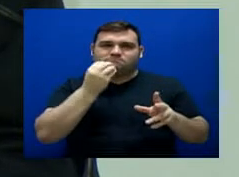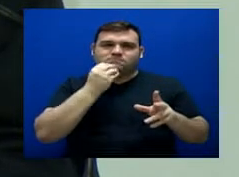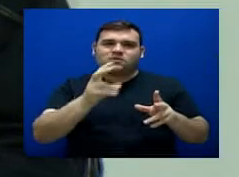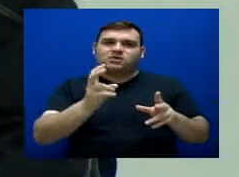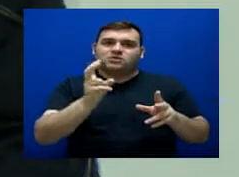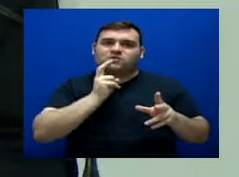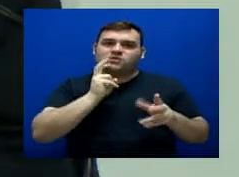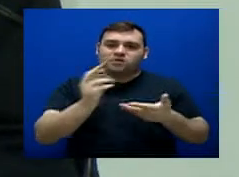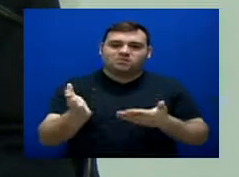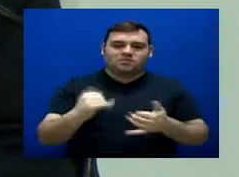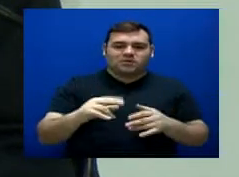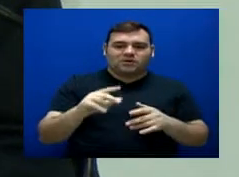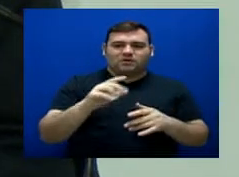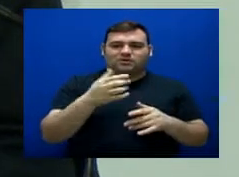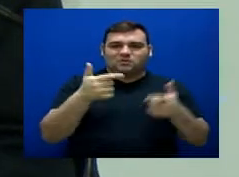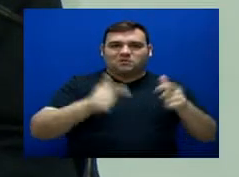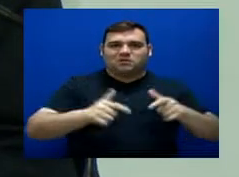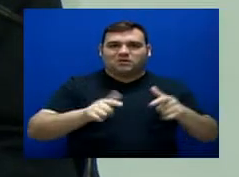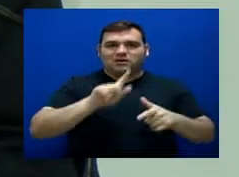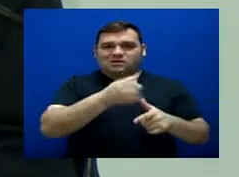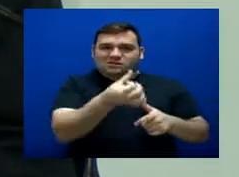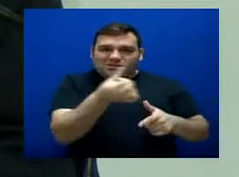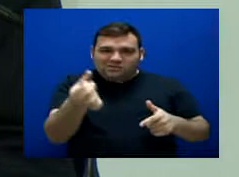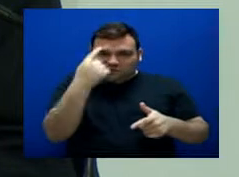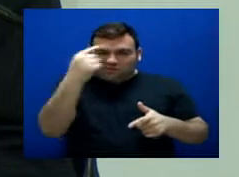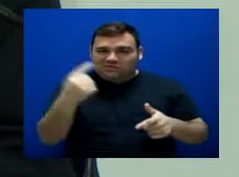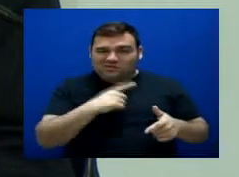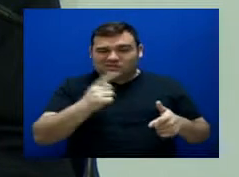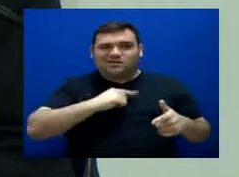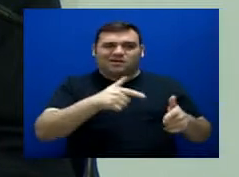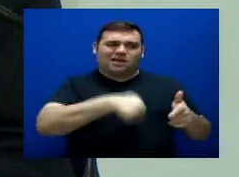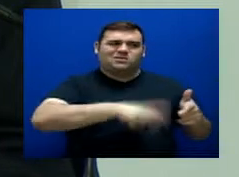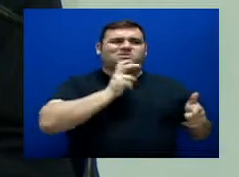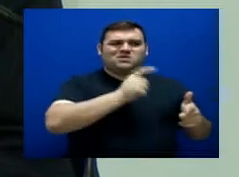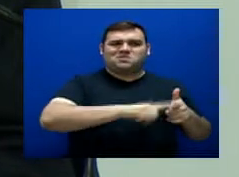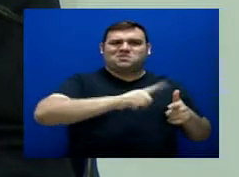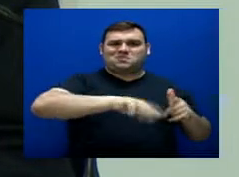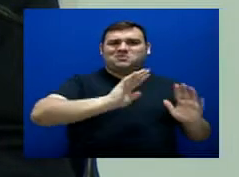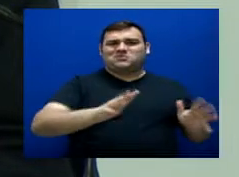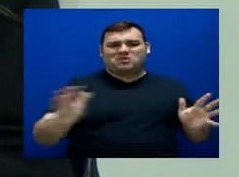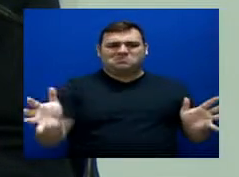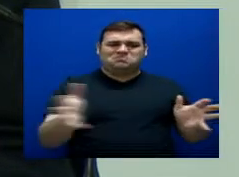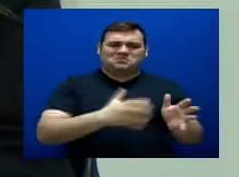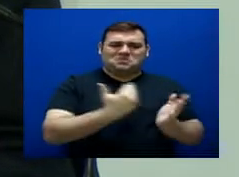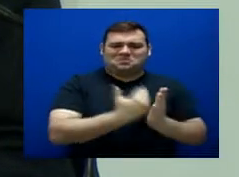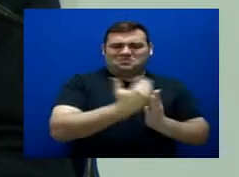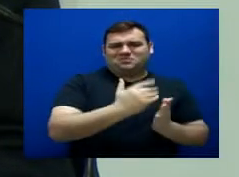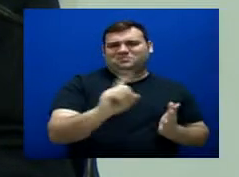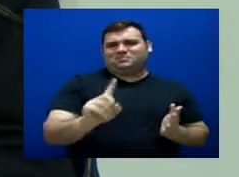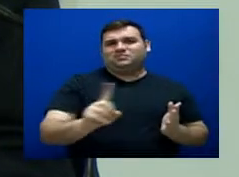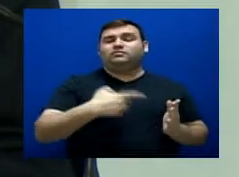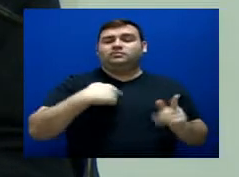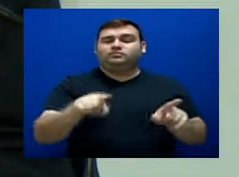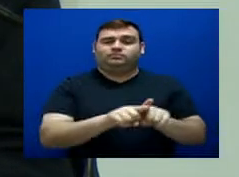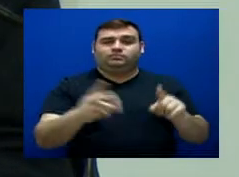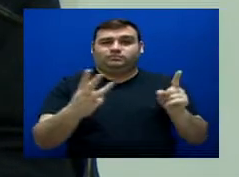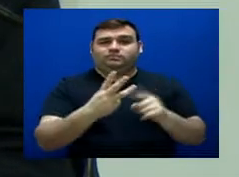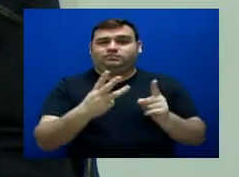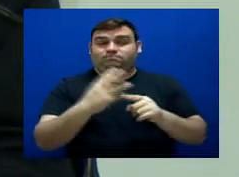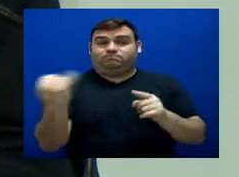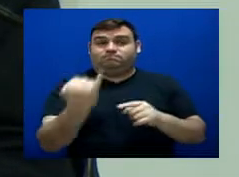Oeta e trazer para Sorocaba? Eu acho que Sorocaba já tem os seus problemas. E terceiro, senhor presidente, e o mais